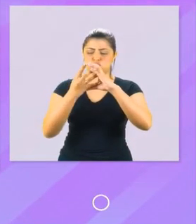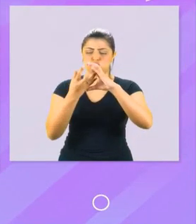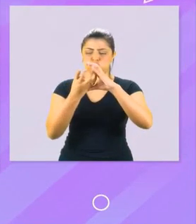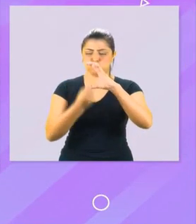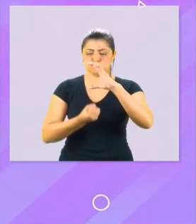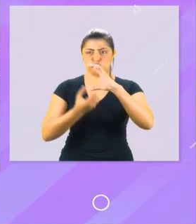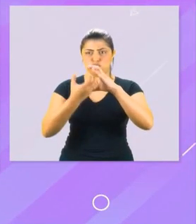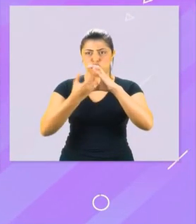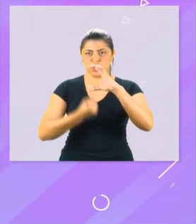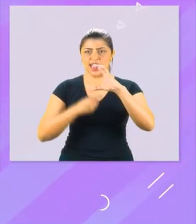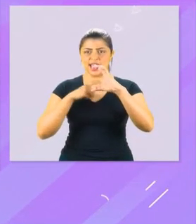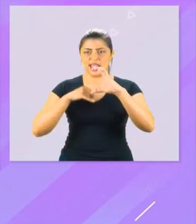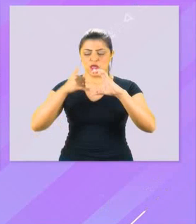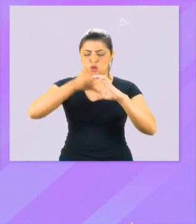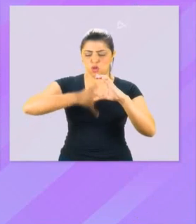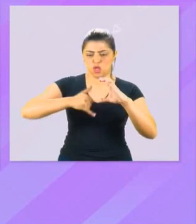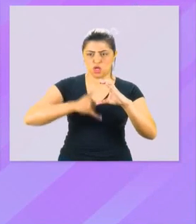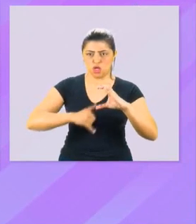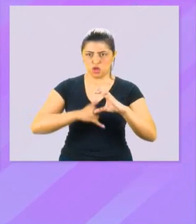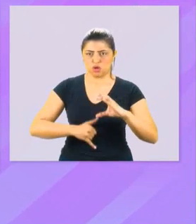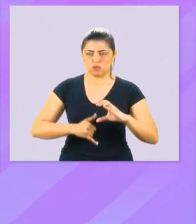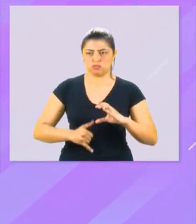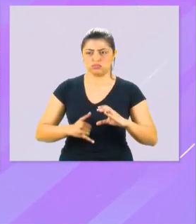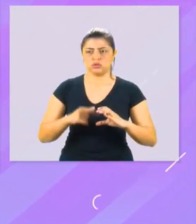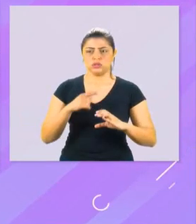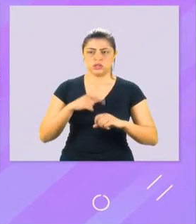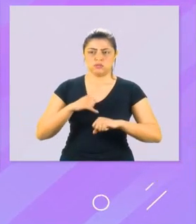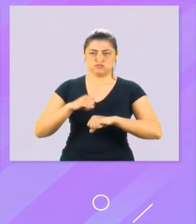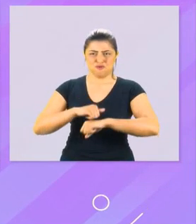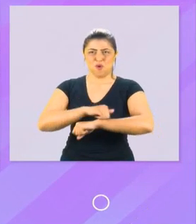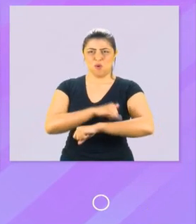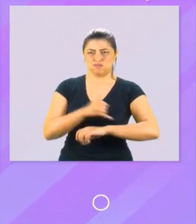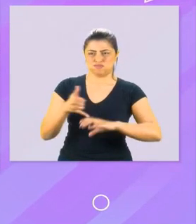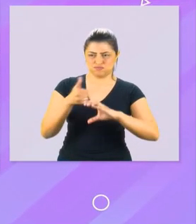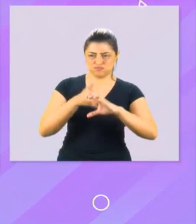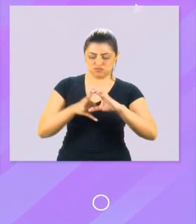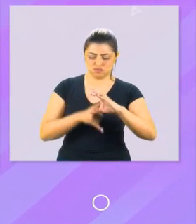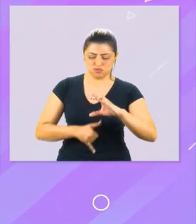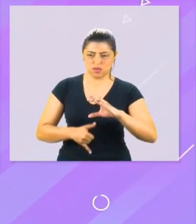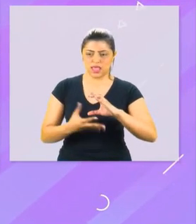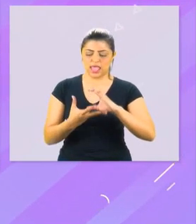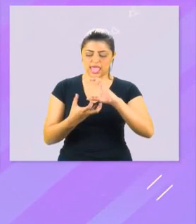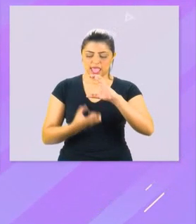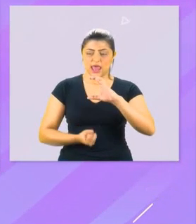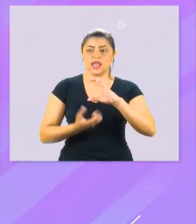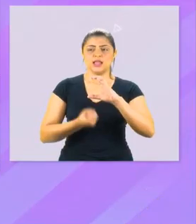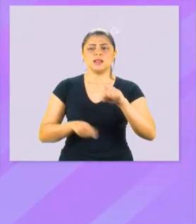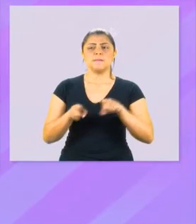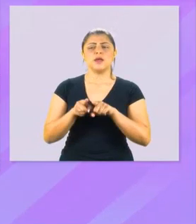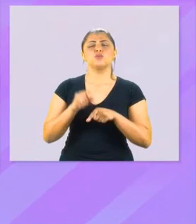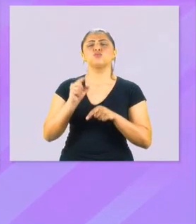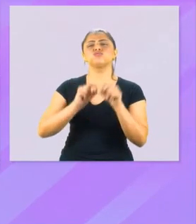retirados desses quilomicrons e o colesterol também, todo o excesso de colesterol e ácidos graxos